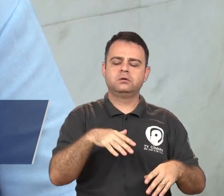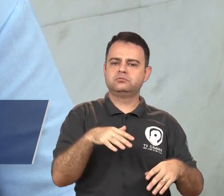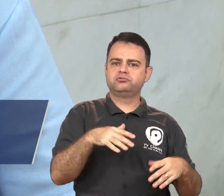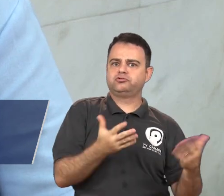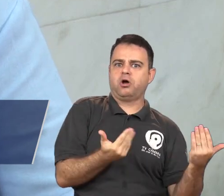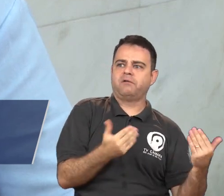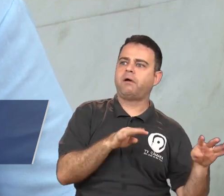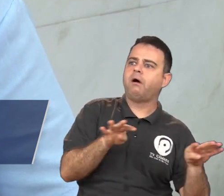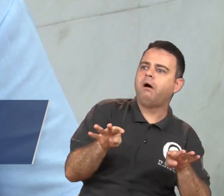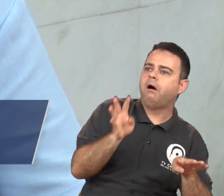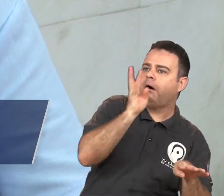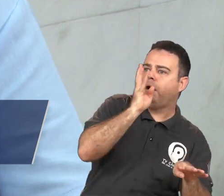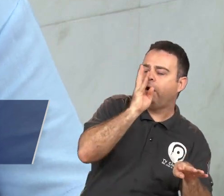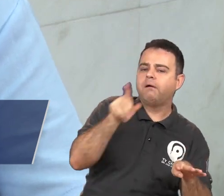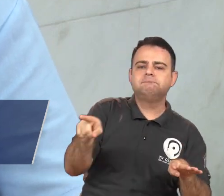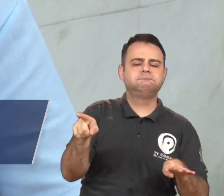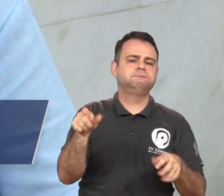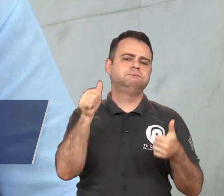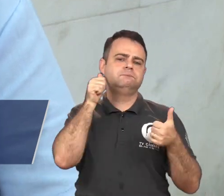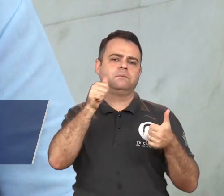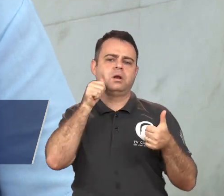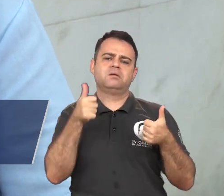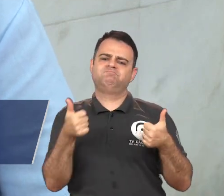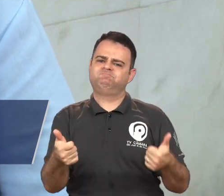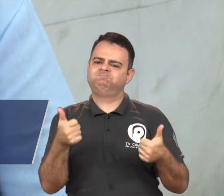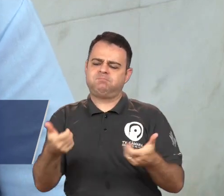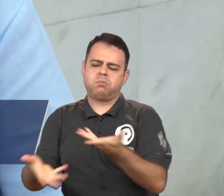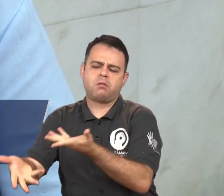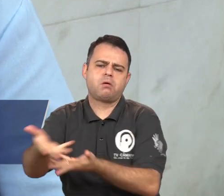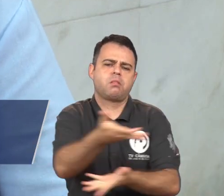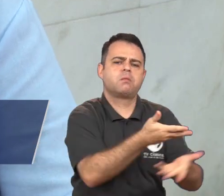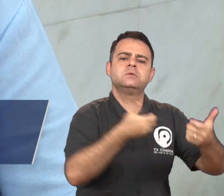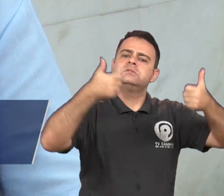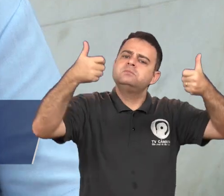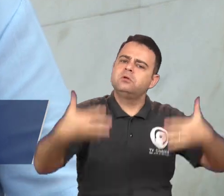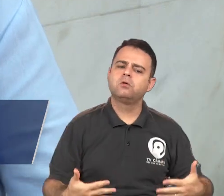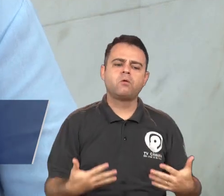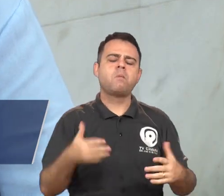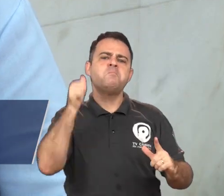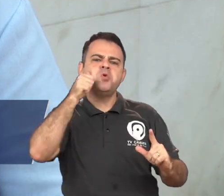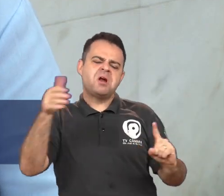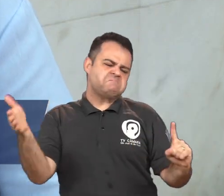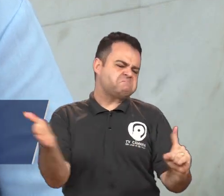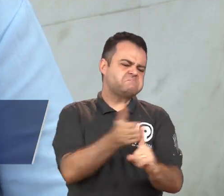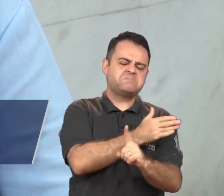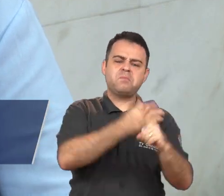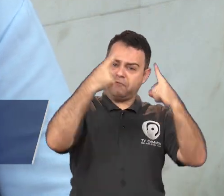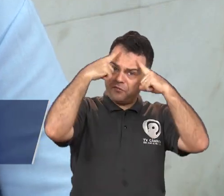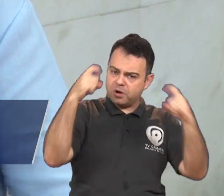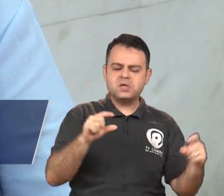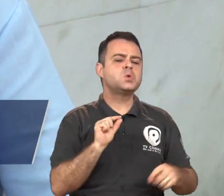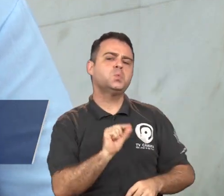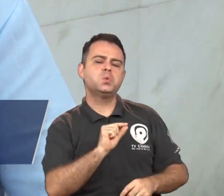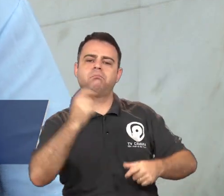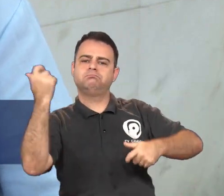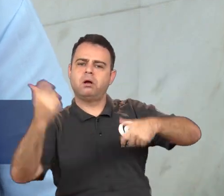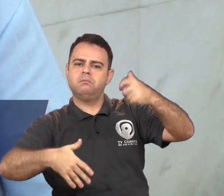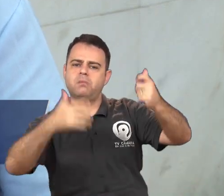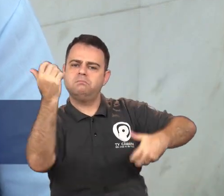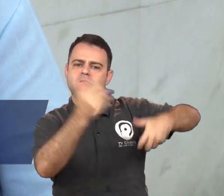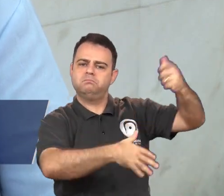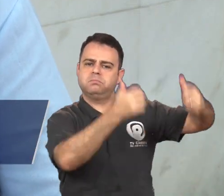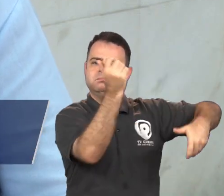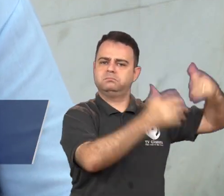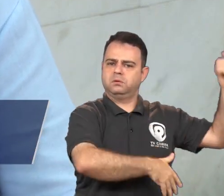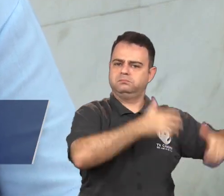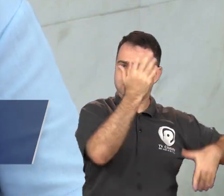uma dinâmica muito gostosa, uma fala sobre a violência da mulher, a situação que a gente estava passando também,